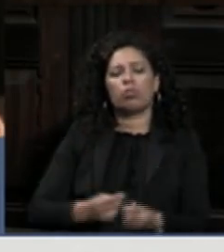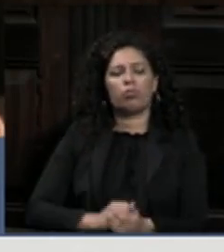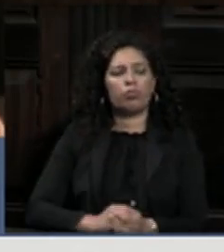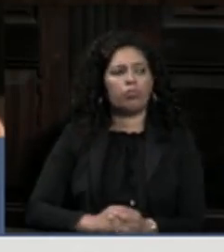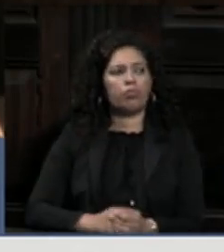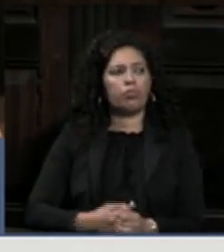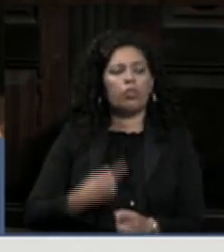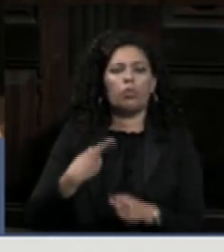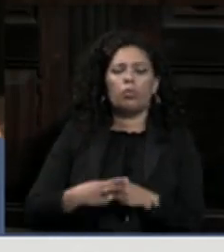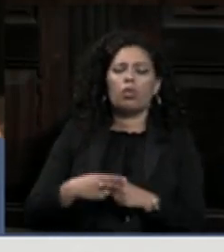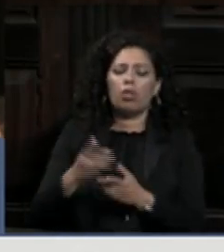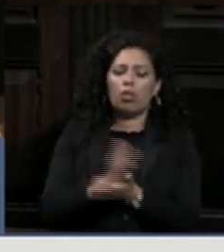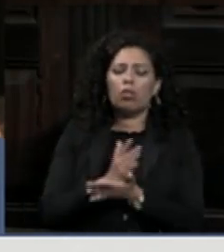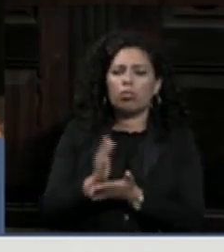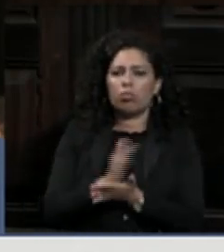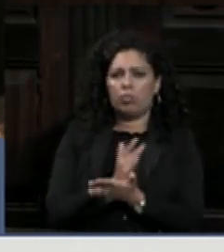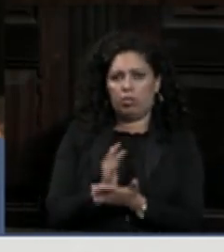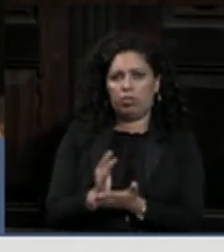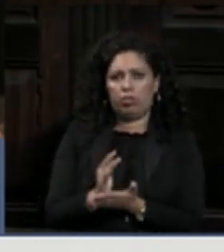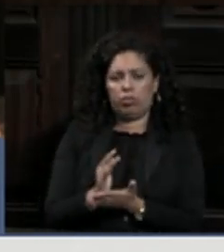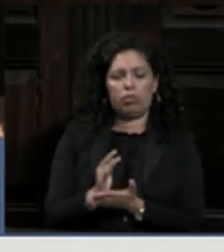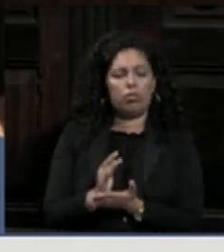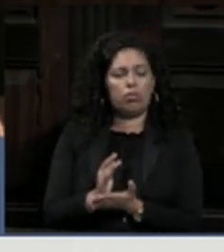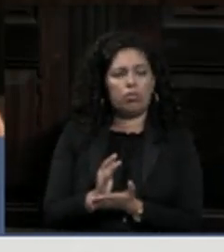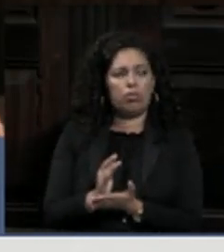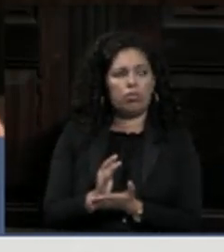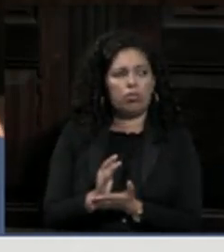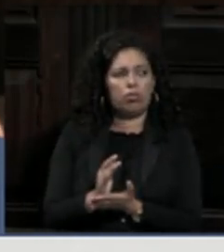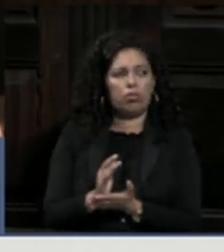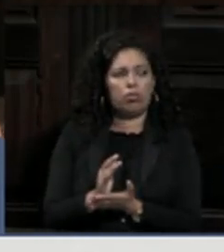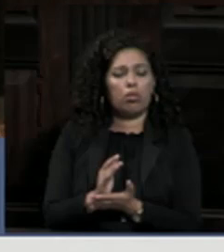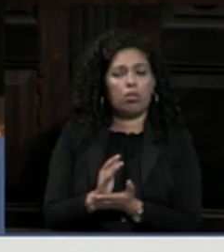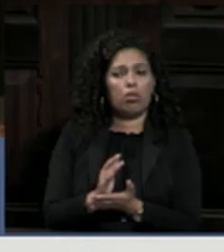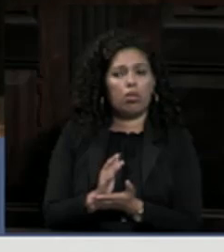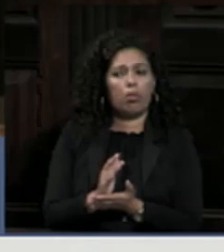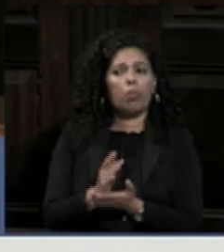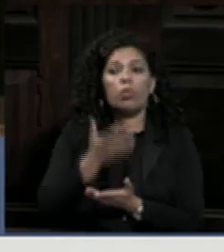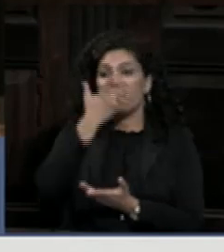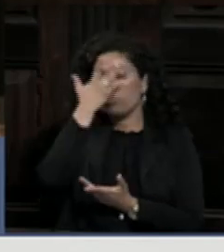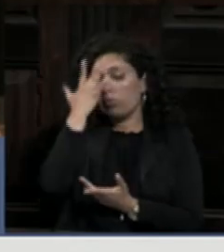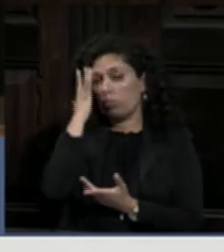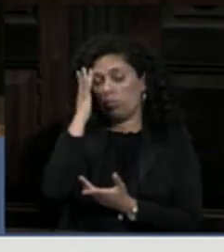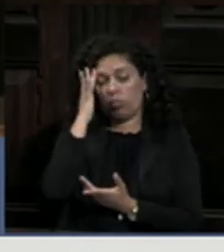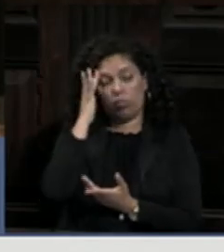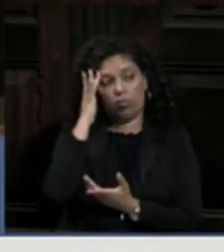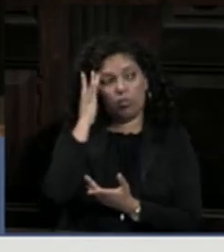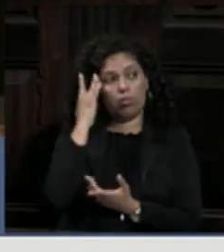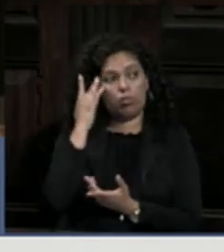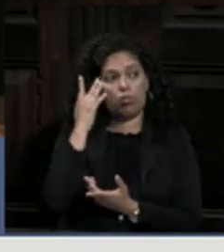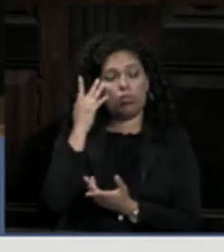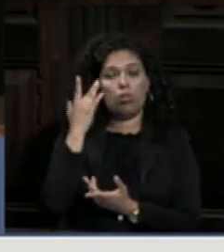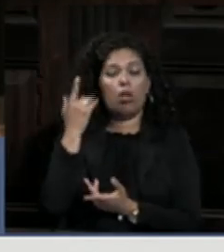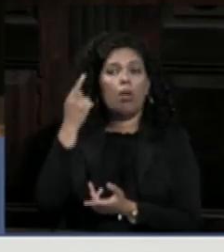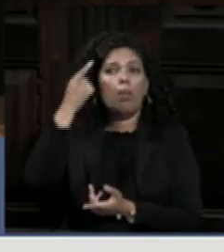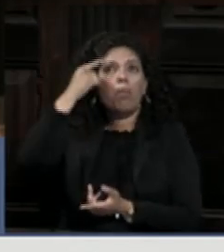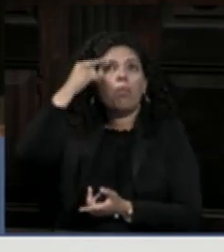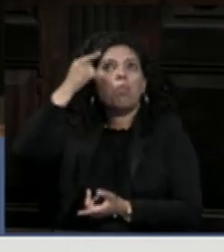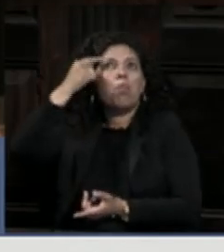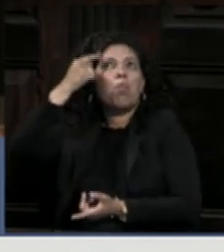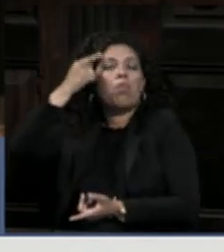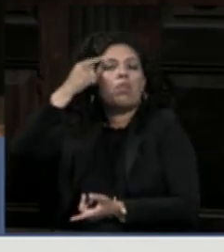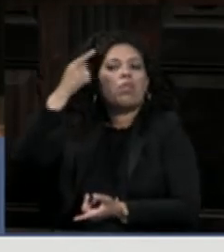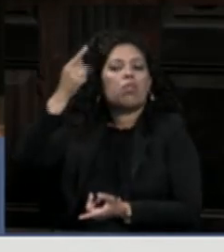que algumas vezes se uma presidente alguns que se acham de